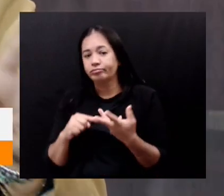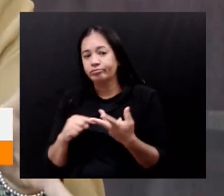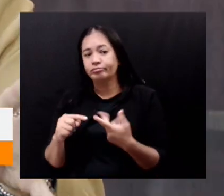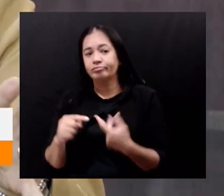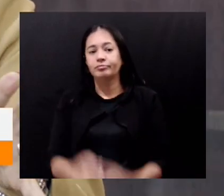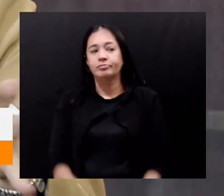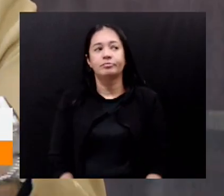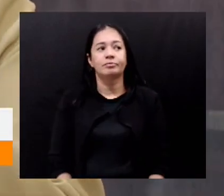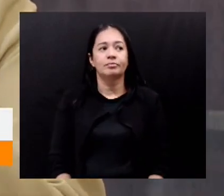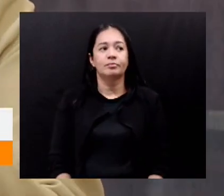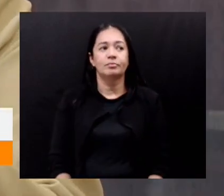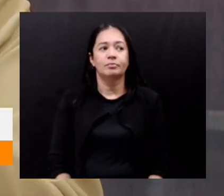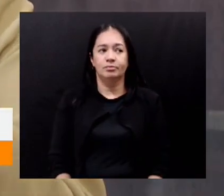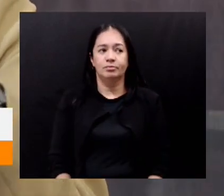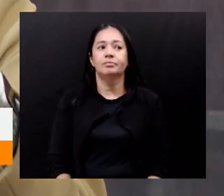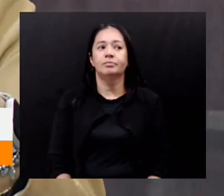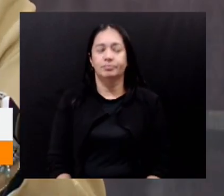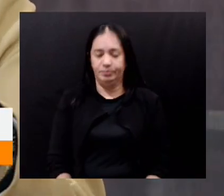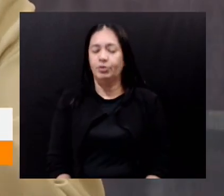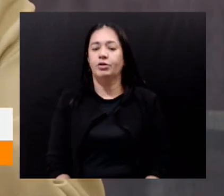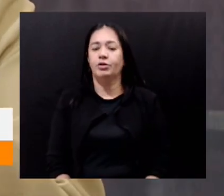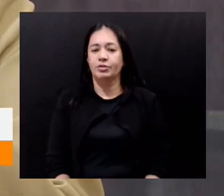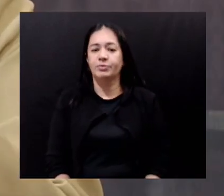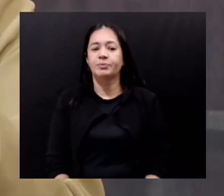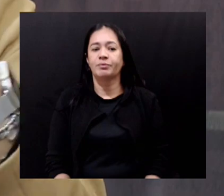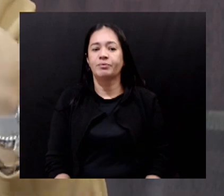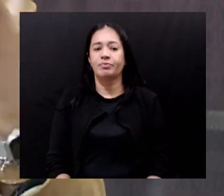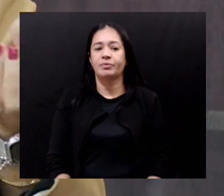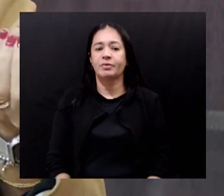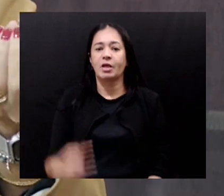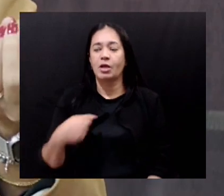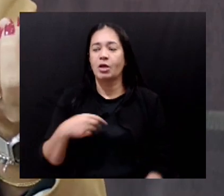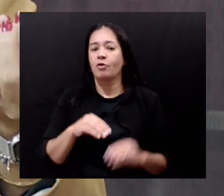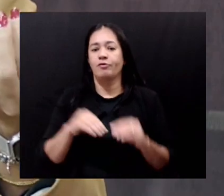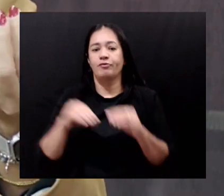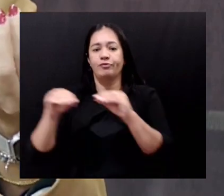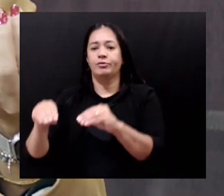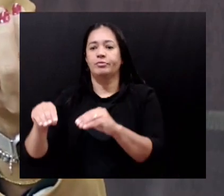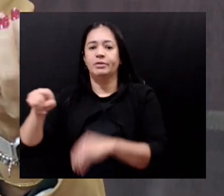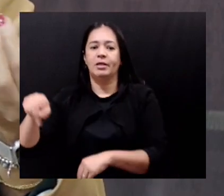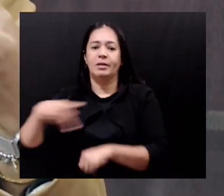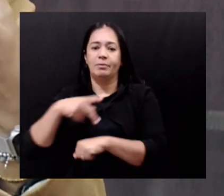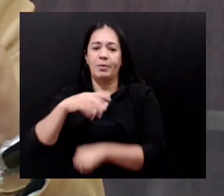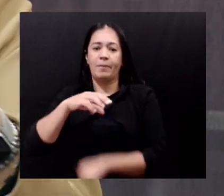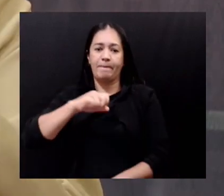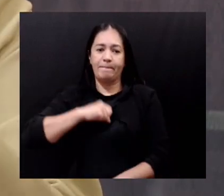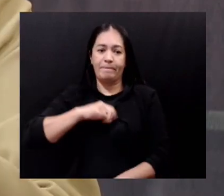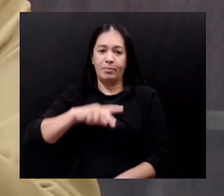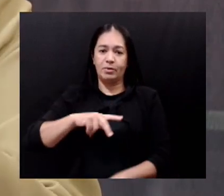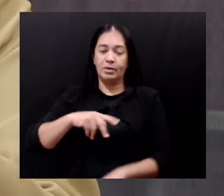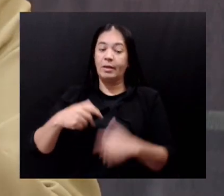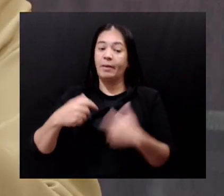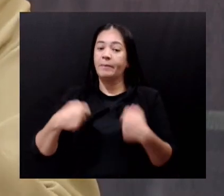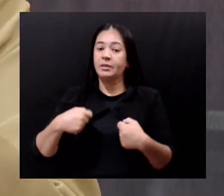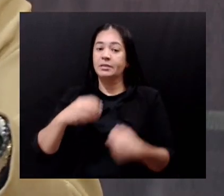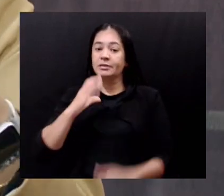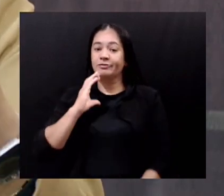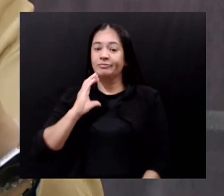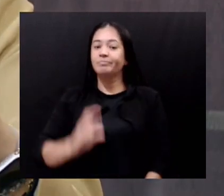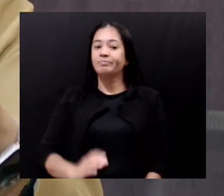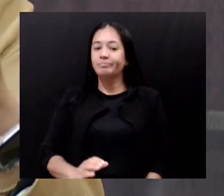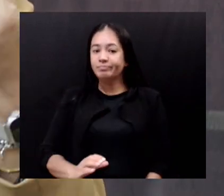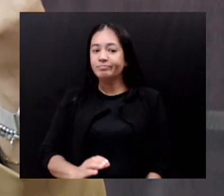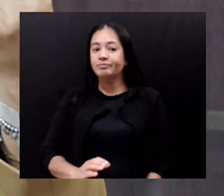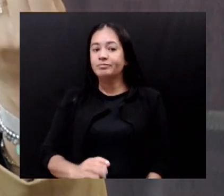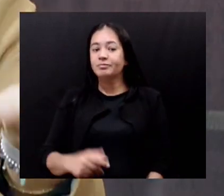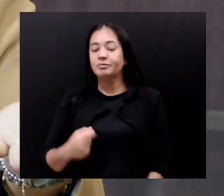2 formas da pessoa ir: eu vou mudar para Portugal". Uhum. Temos a questão da nacionalidade, não é? E aí sim Sim. terá que ter um ascendente, ou